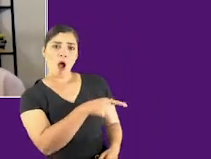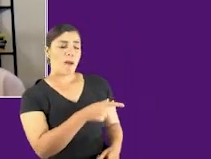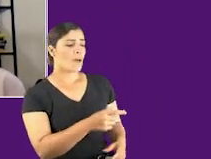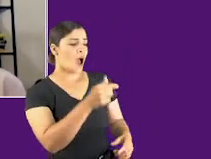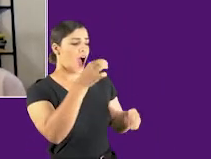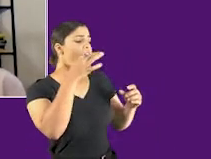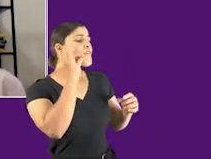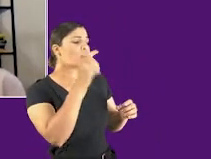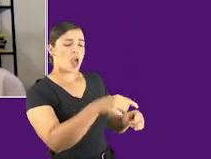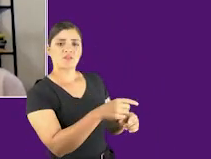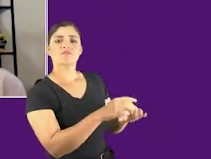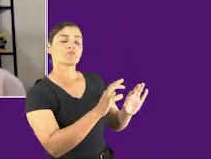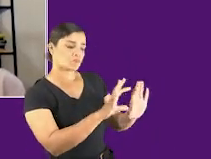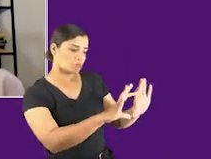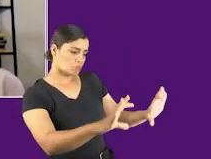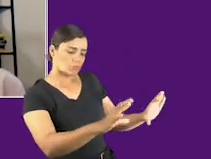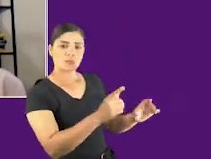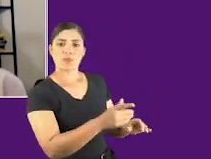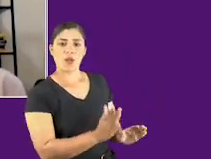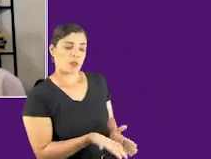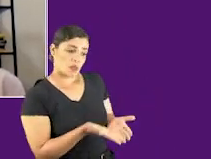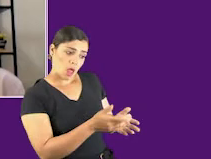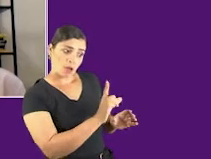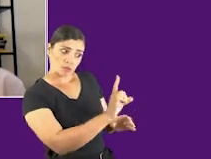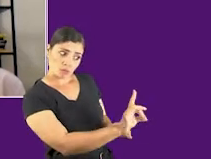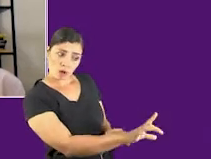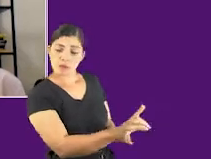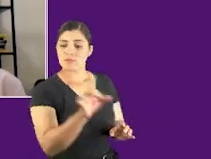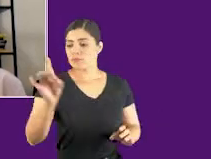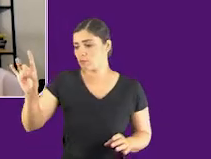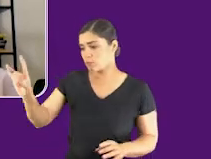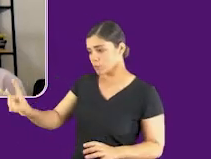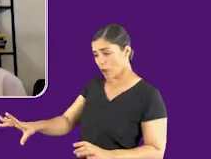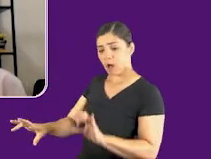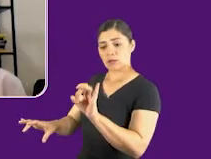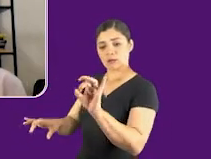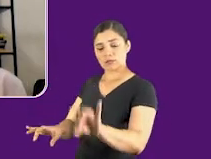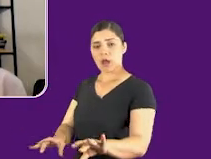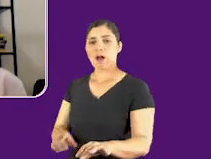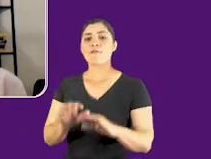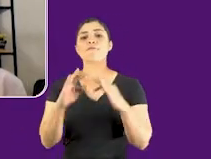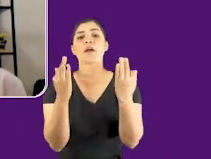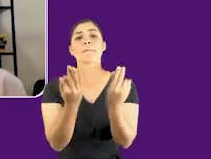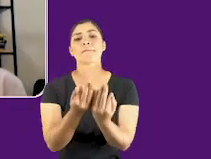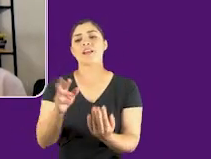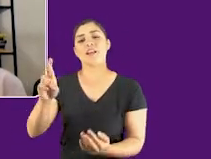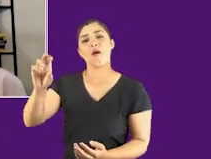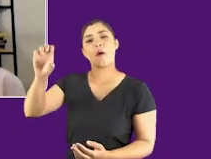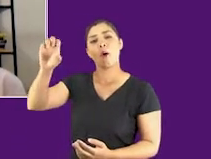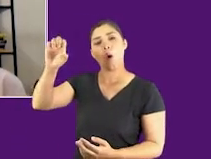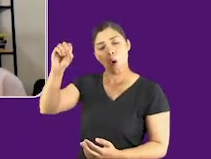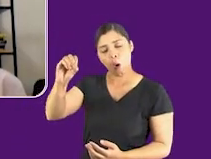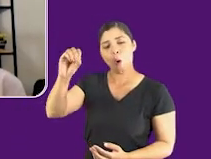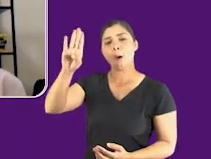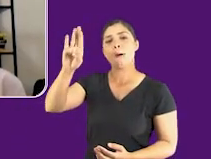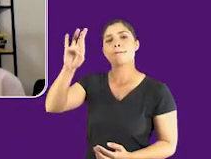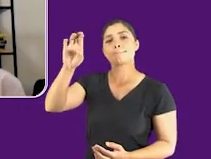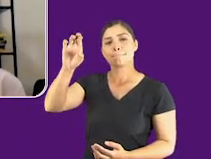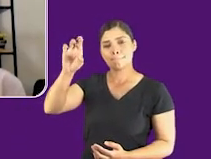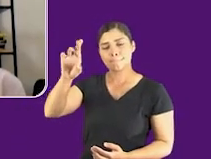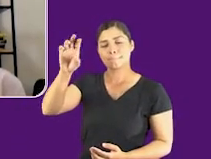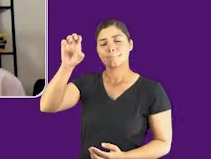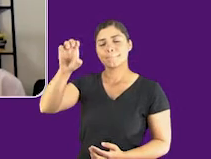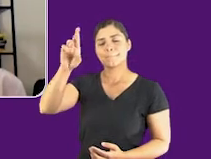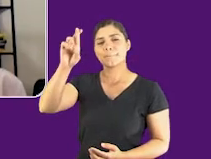é o outro Nescau Então você faz a tua caixa o jeito chega essa caixa aqui é da o Roberto Então